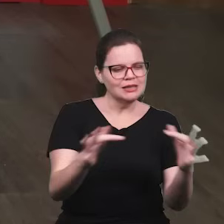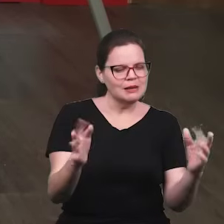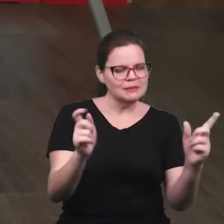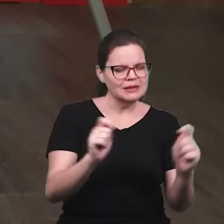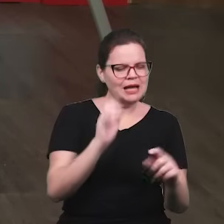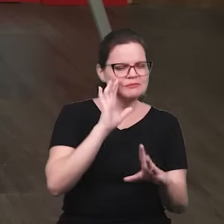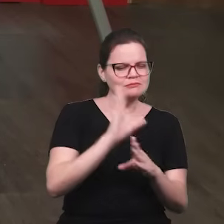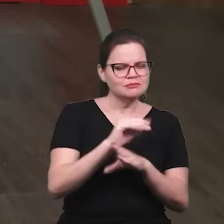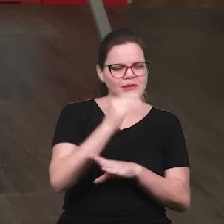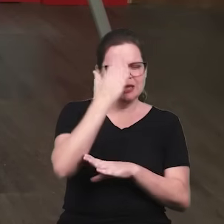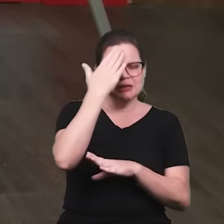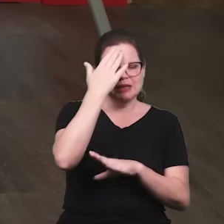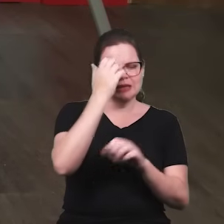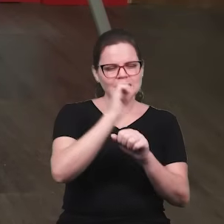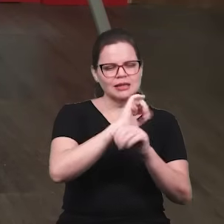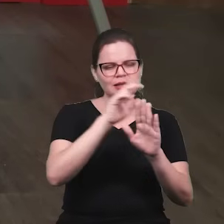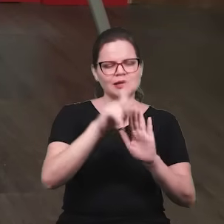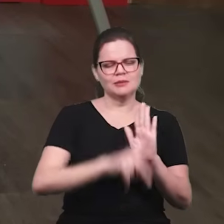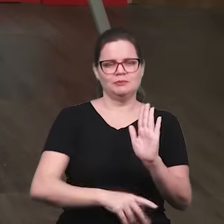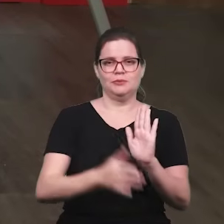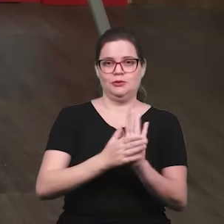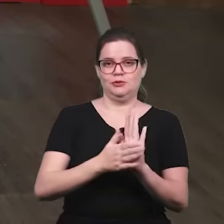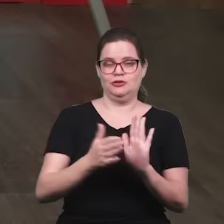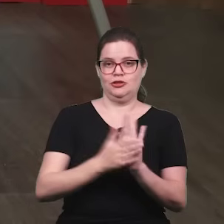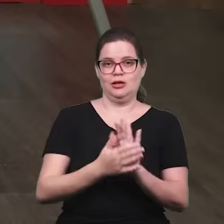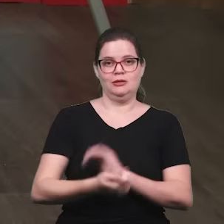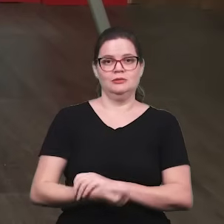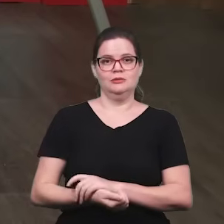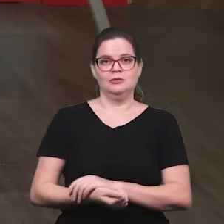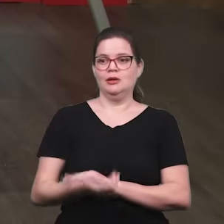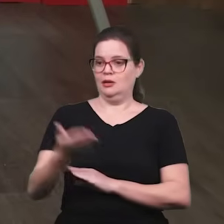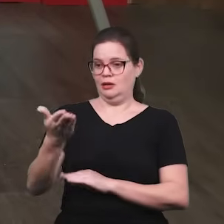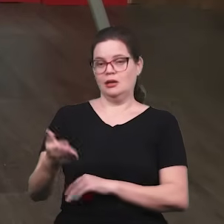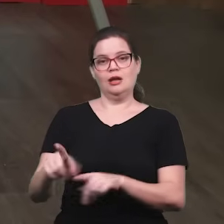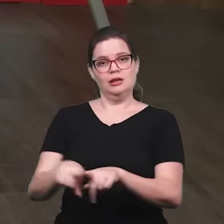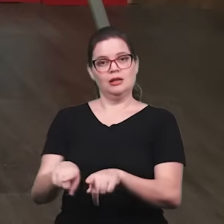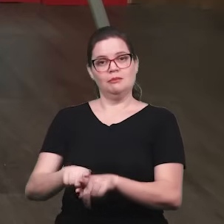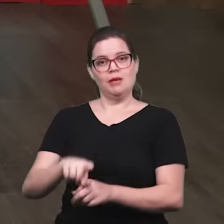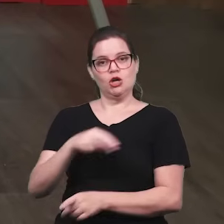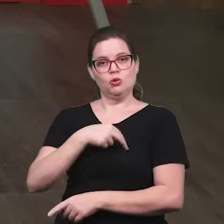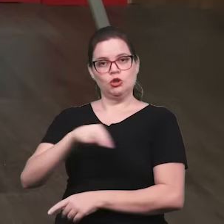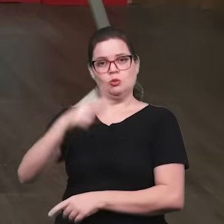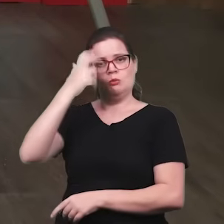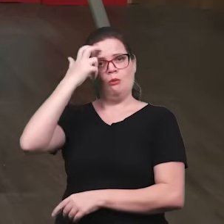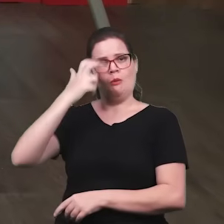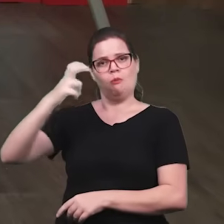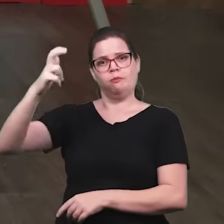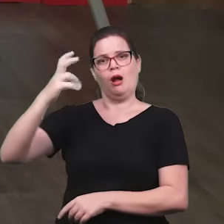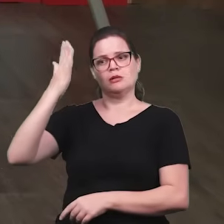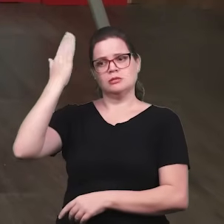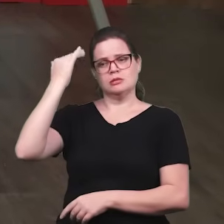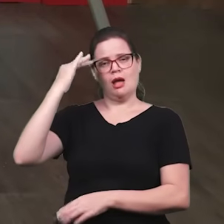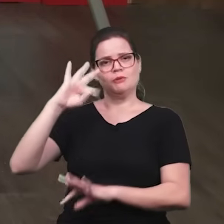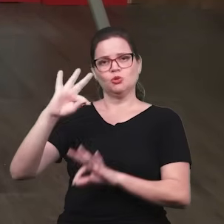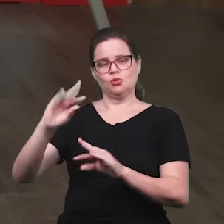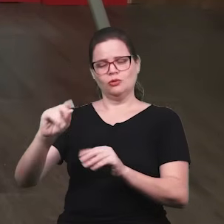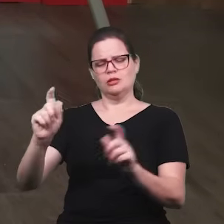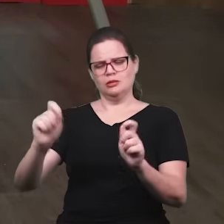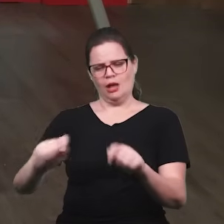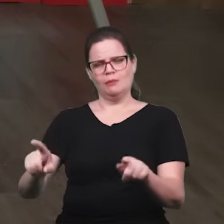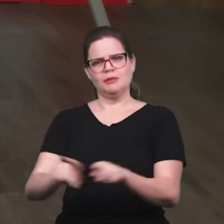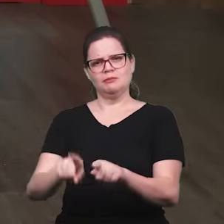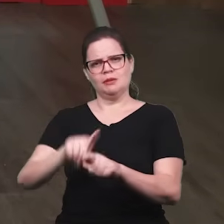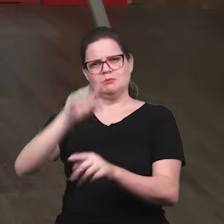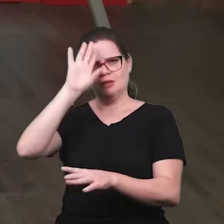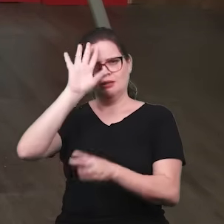pudesse entender o seu projeto. Um doutor na lei, tal qual Nicodemos, poderia entender,